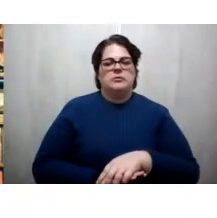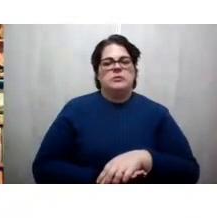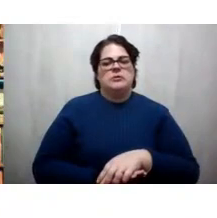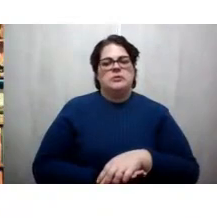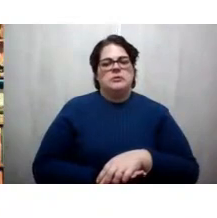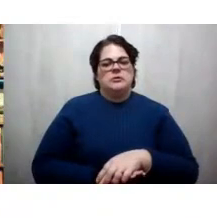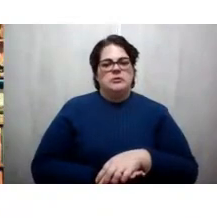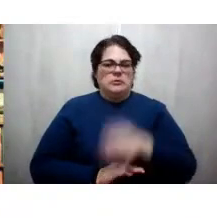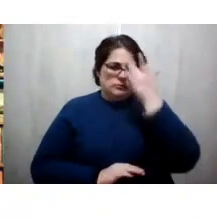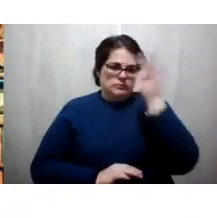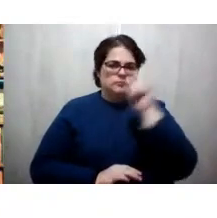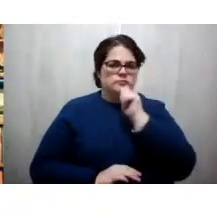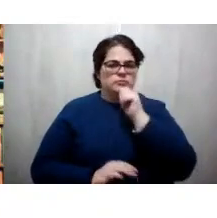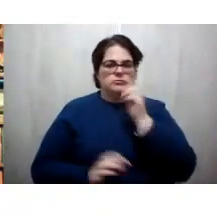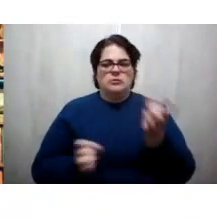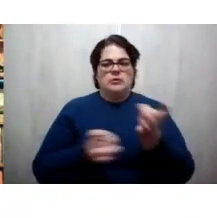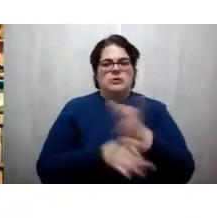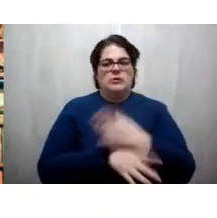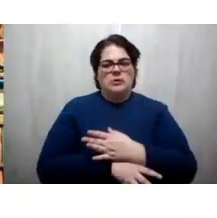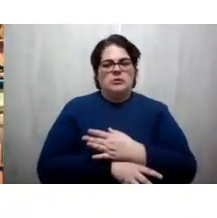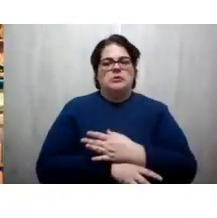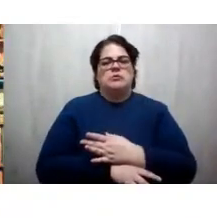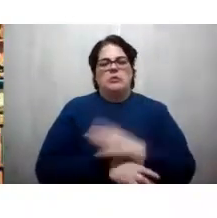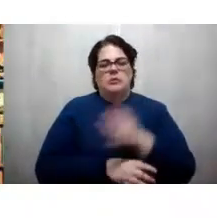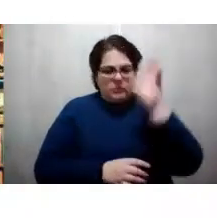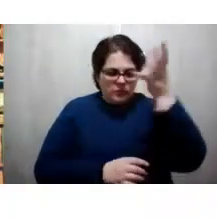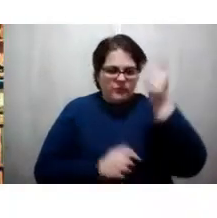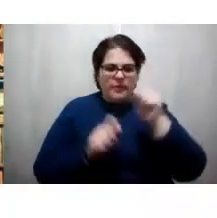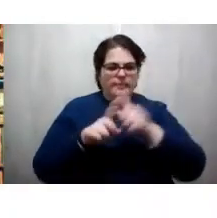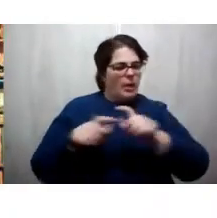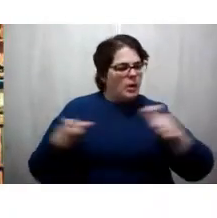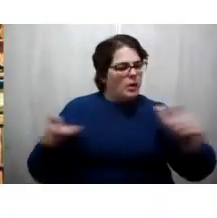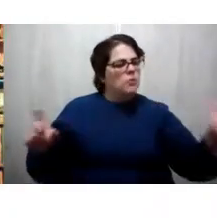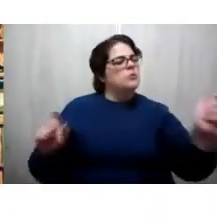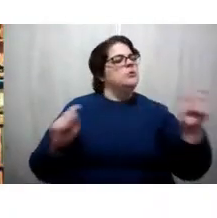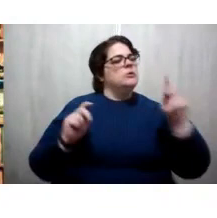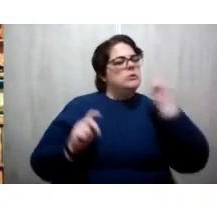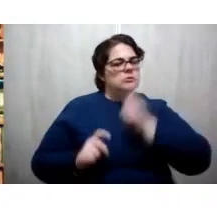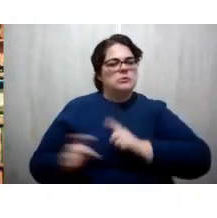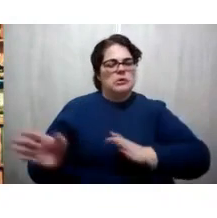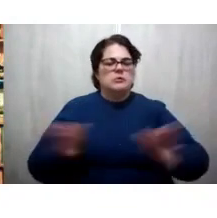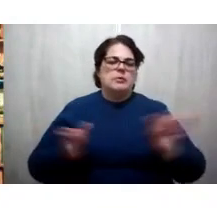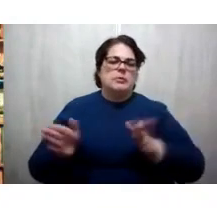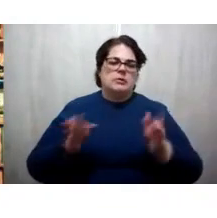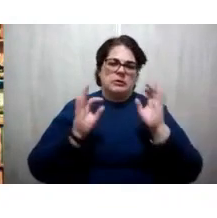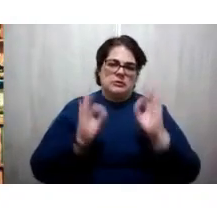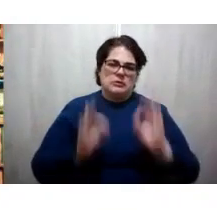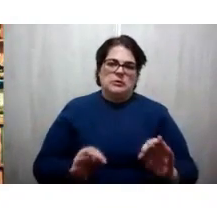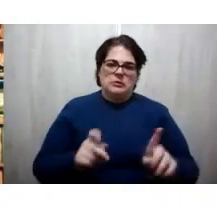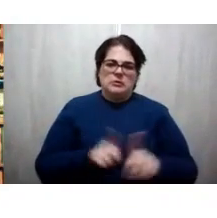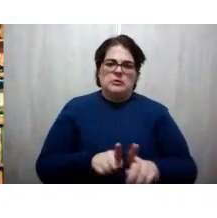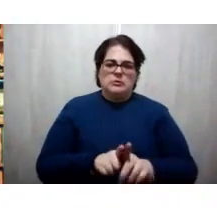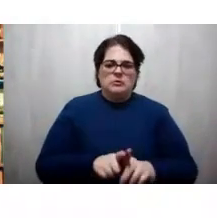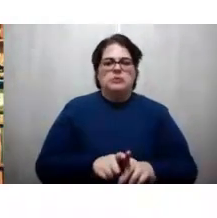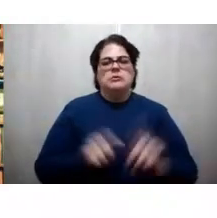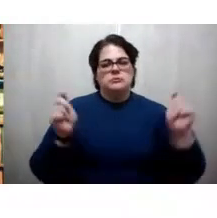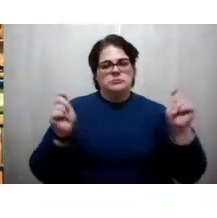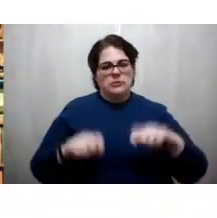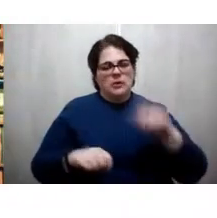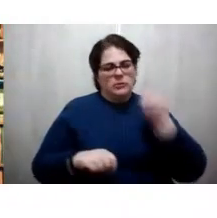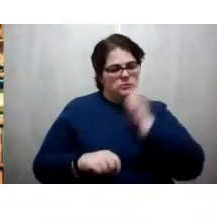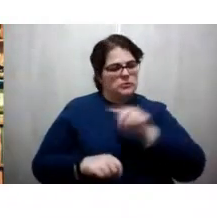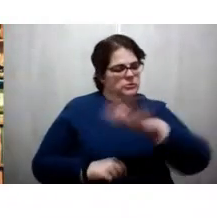não tivemos uma solução para ampliar esse recurso de acessibilidade que pudesse atingir ao sambódromo como